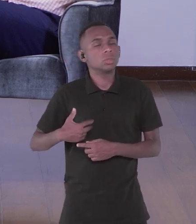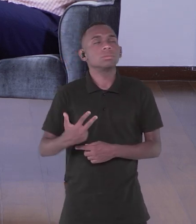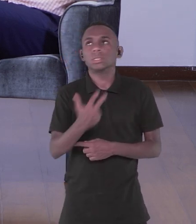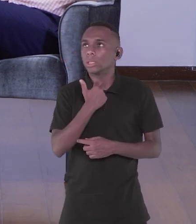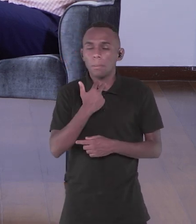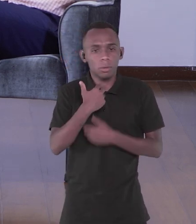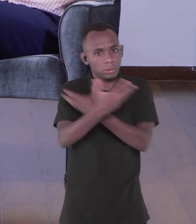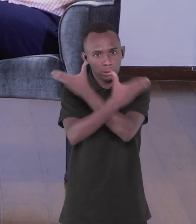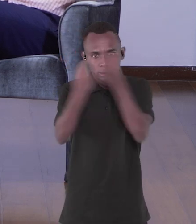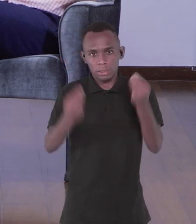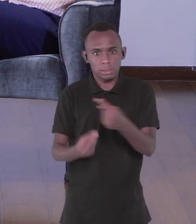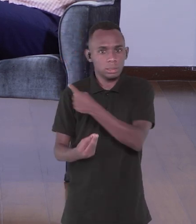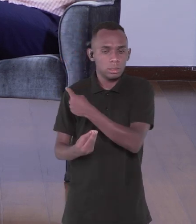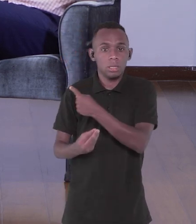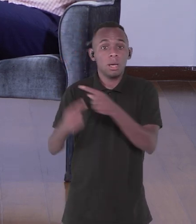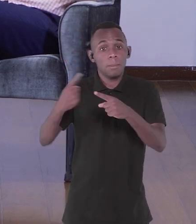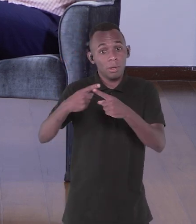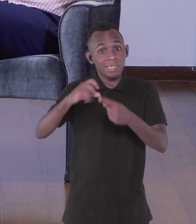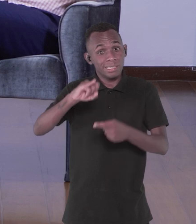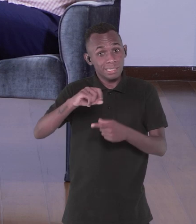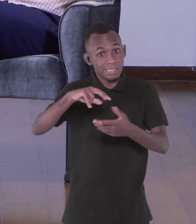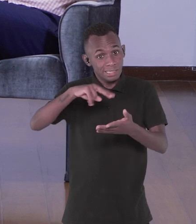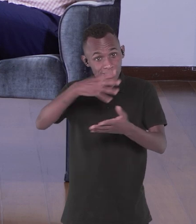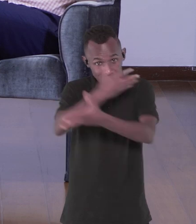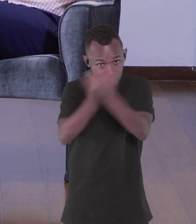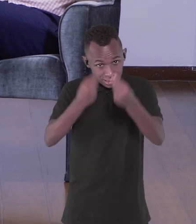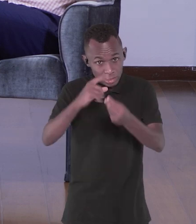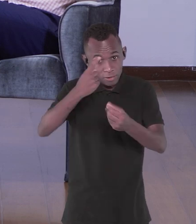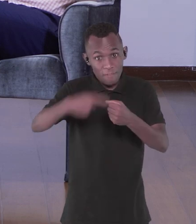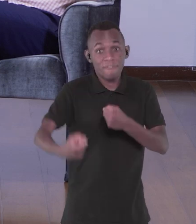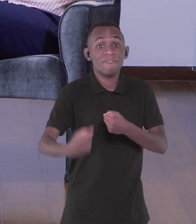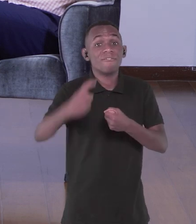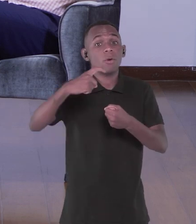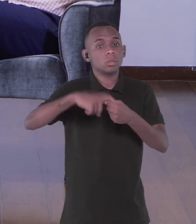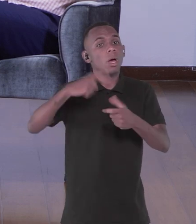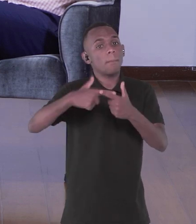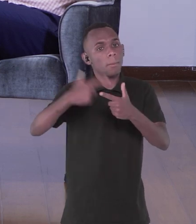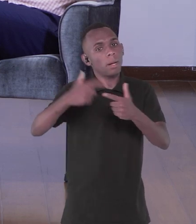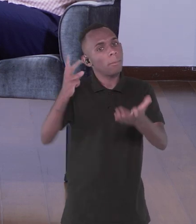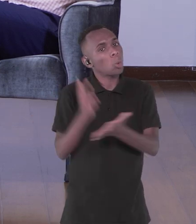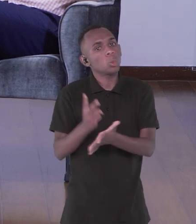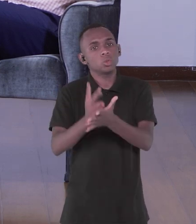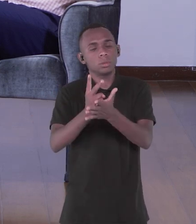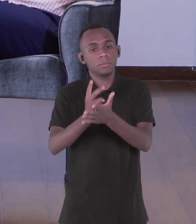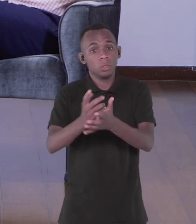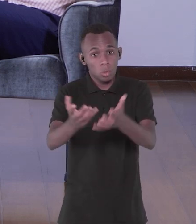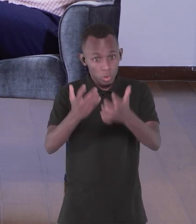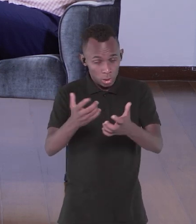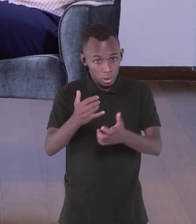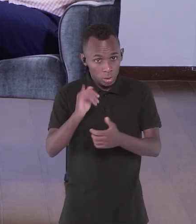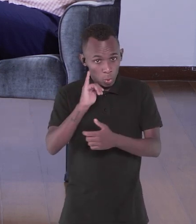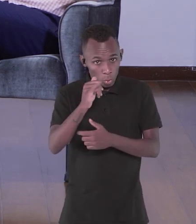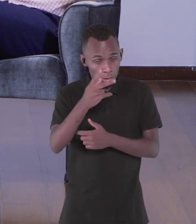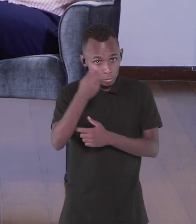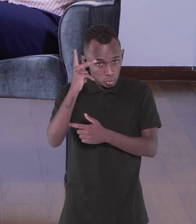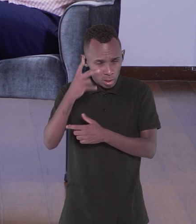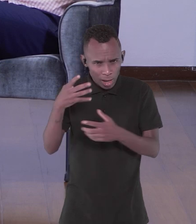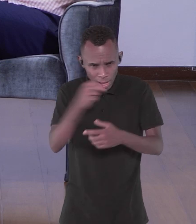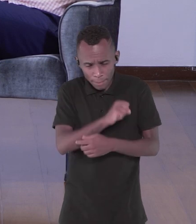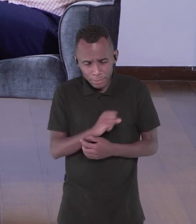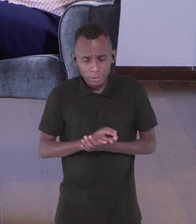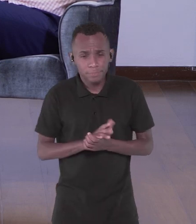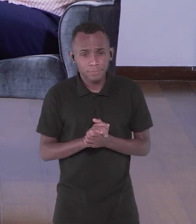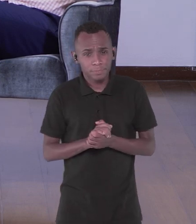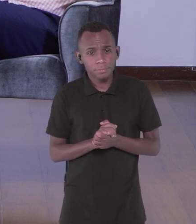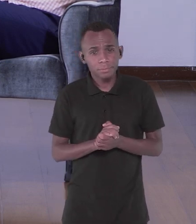podem se dar ao luxo. Caso contrário, a gente vai voltar, obviamente, a ter uma situação muito dramática. Queria também contar só uma historinha muito rápida.